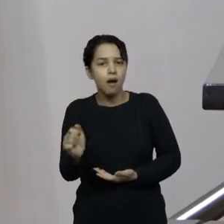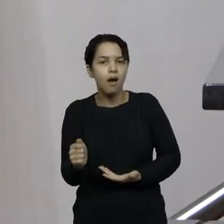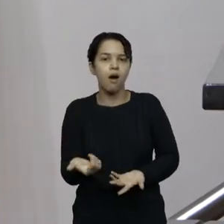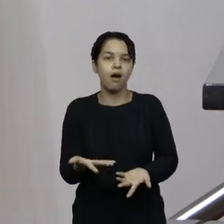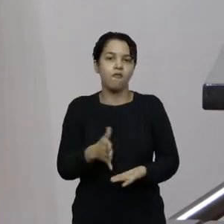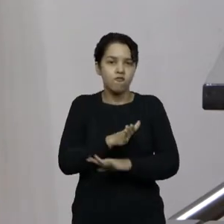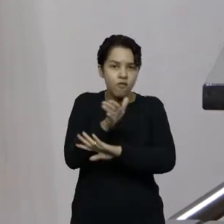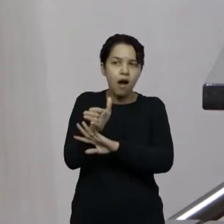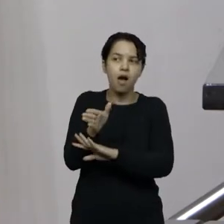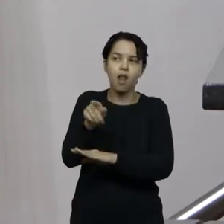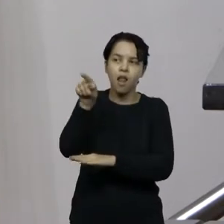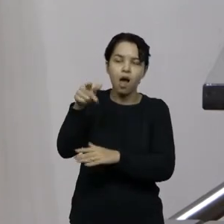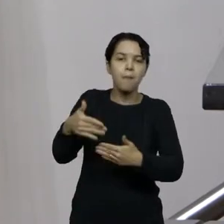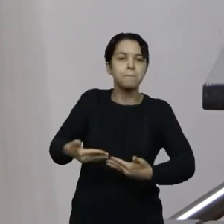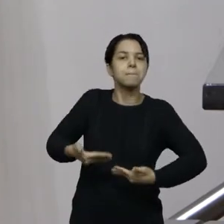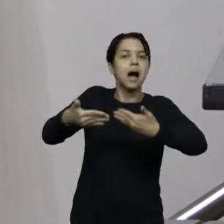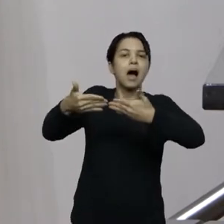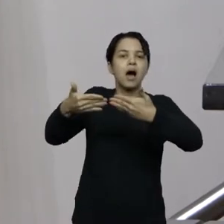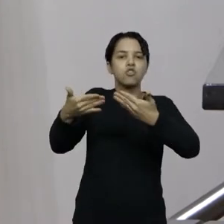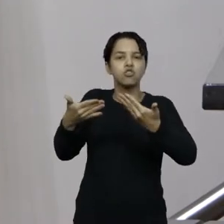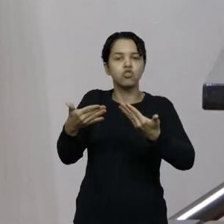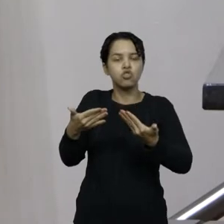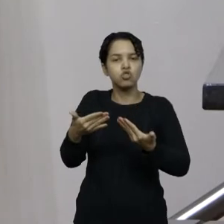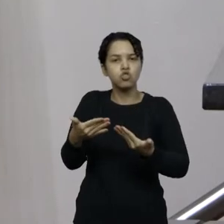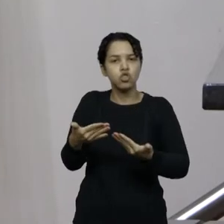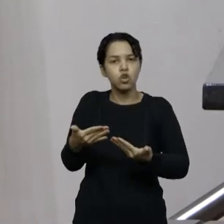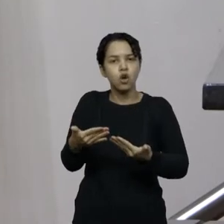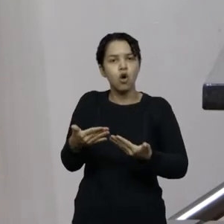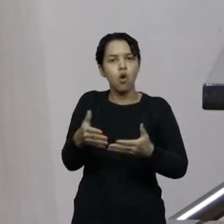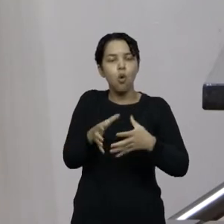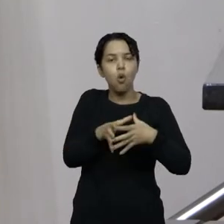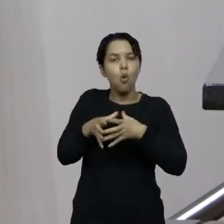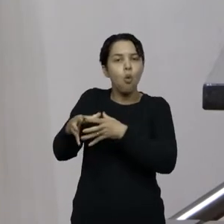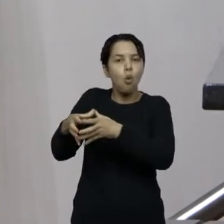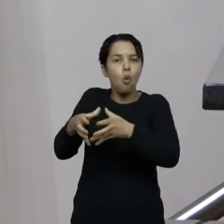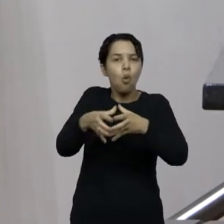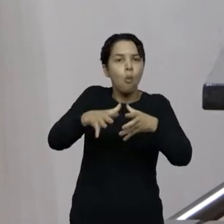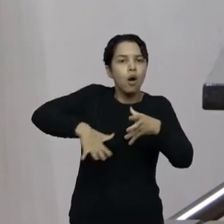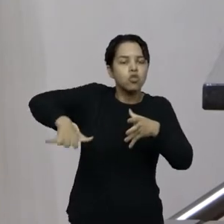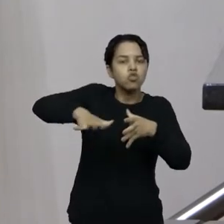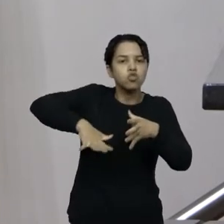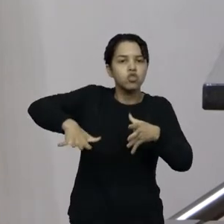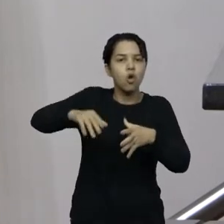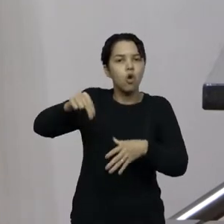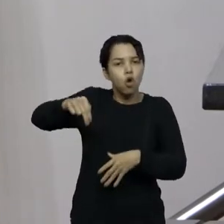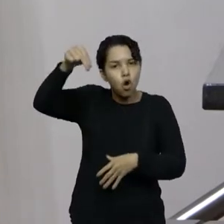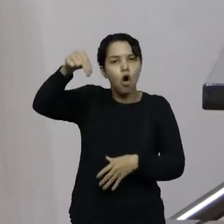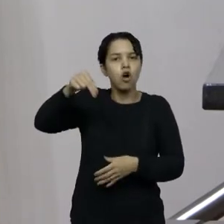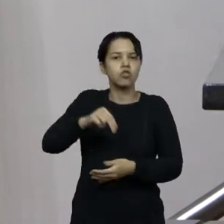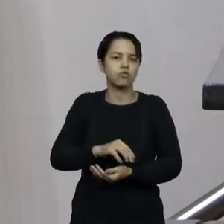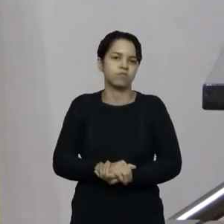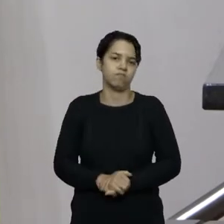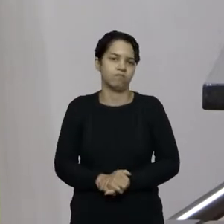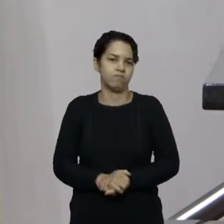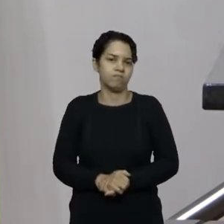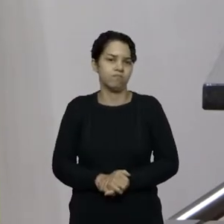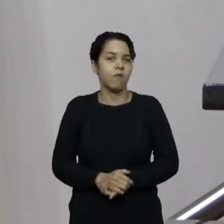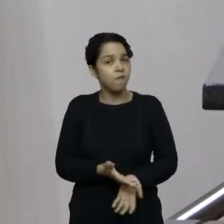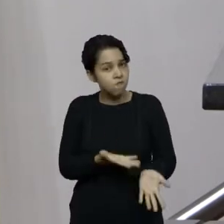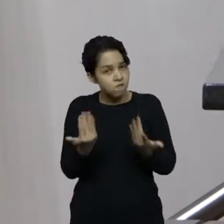barragem lá as barragens que compõem o a região norte para